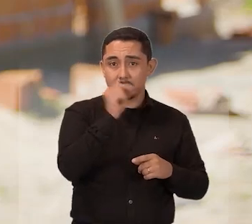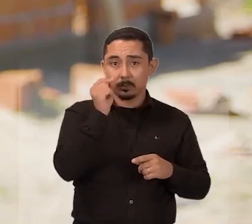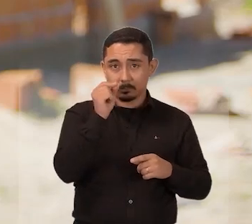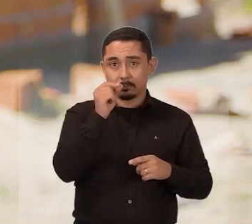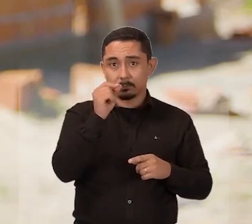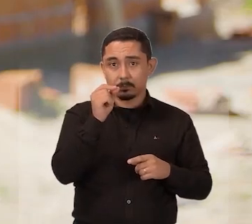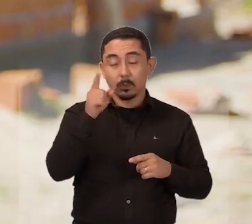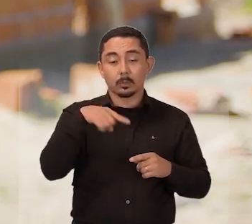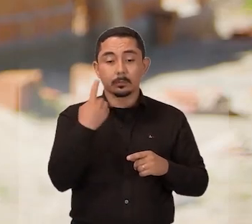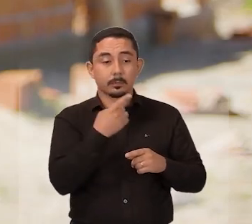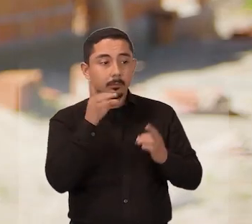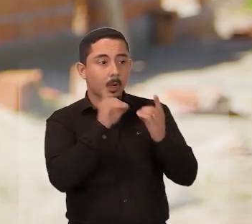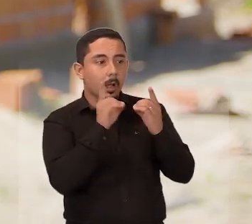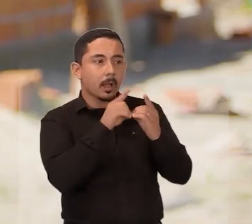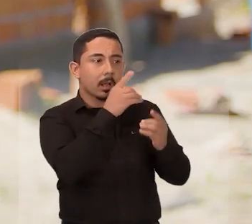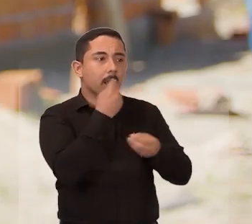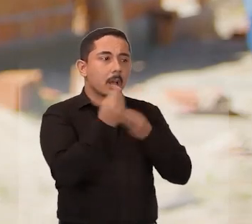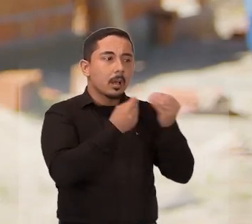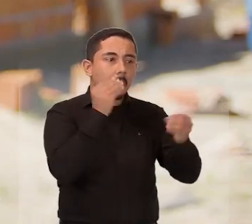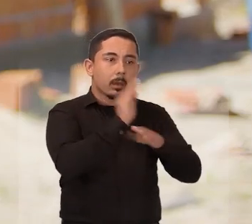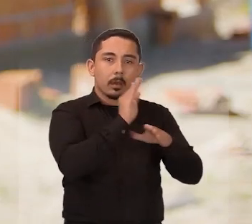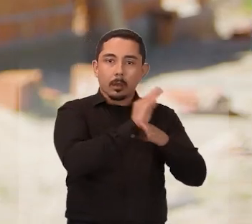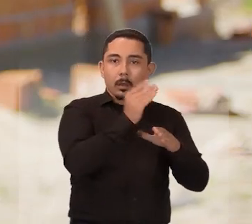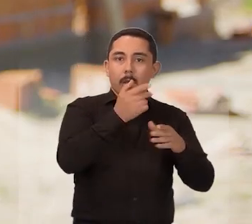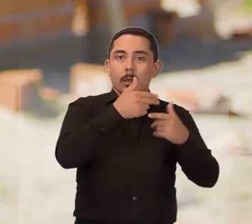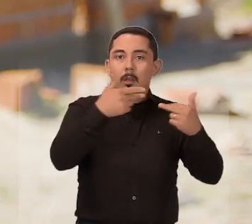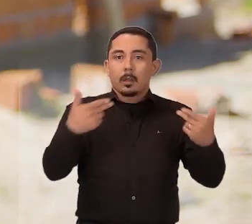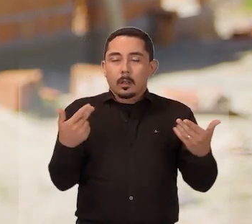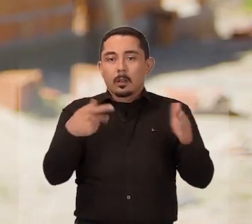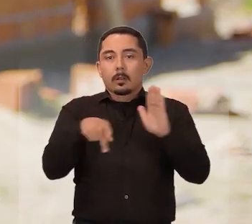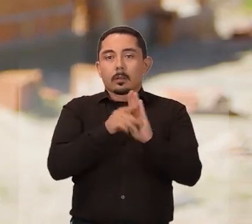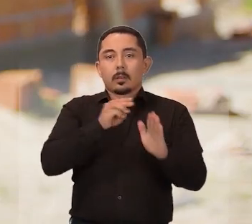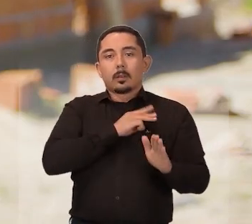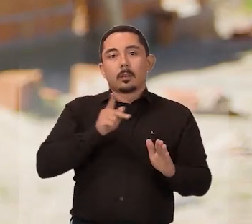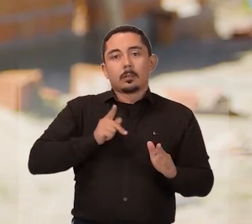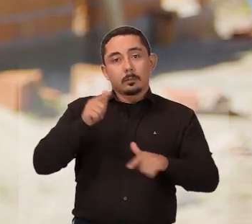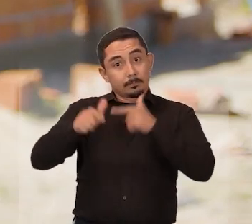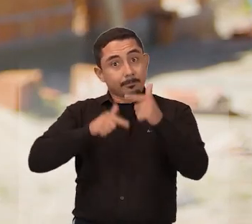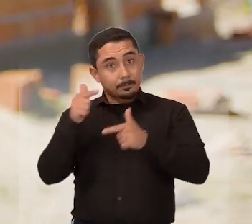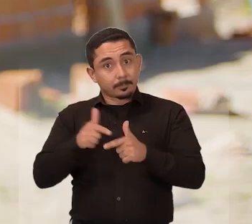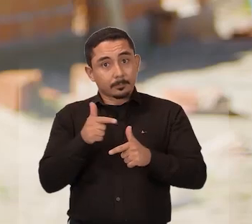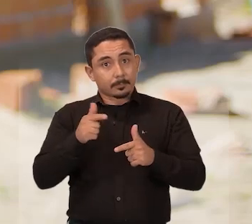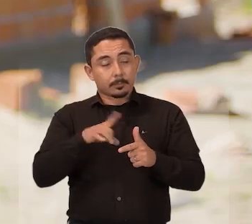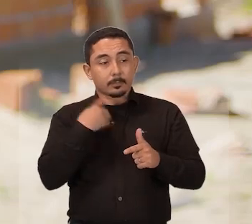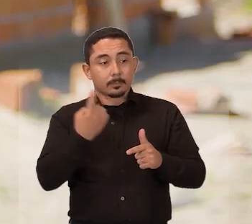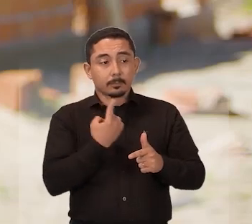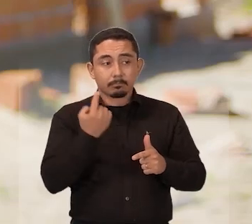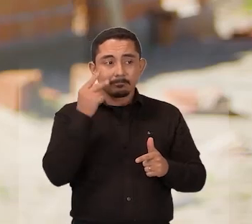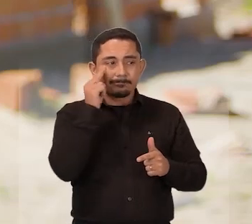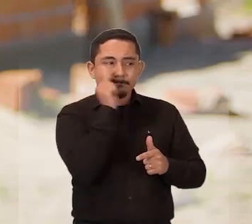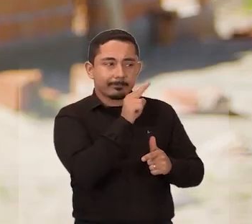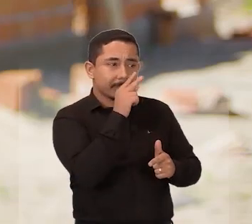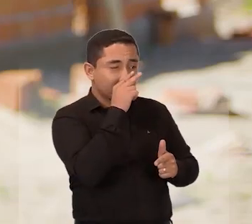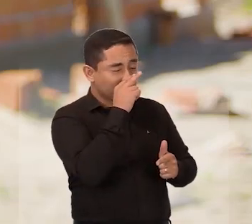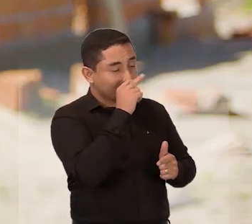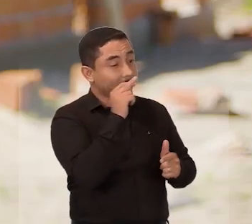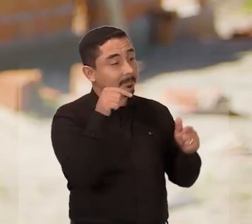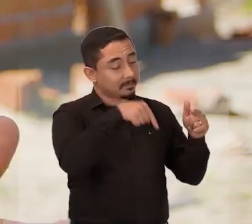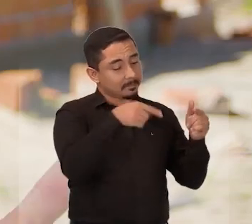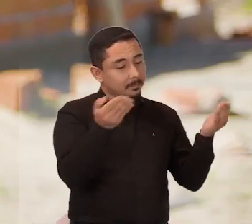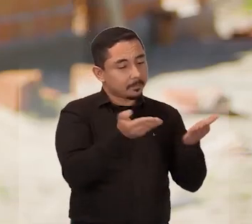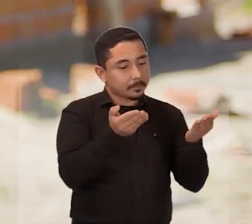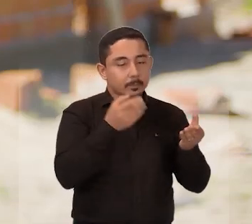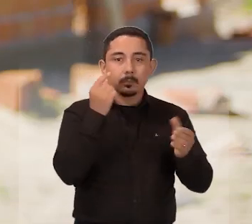e a gente atende a essa demanda deles com os recursos destinados pelo Ministério Público do Trabalho. Então o que a gente